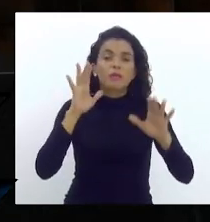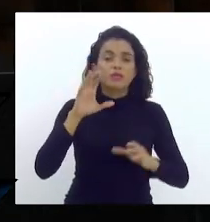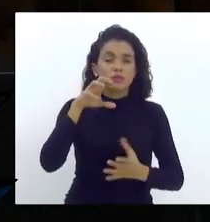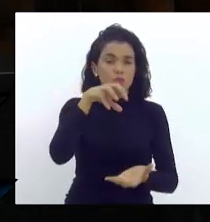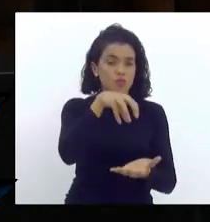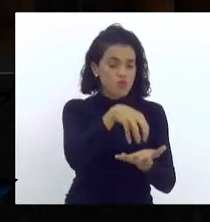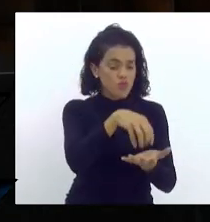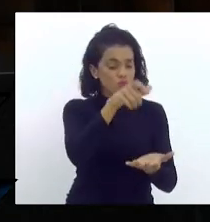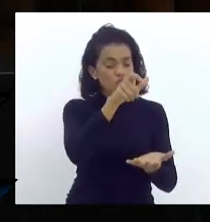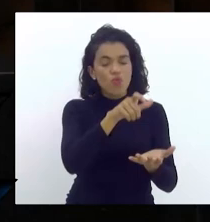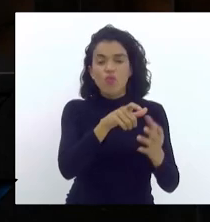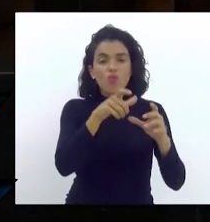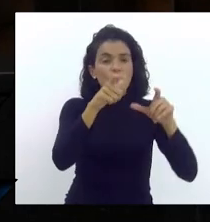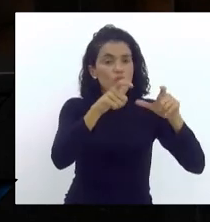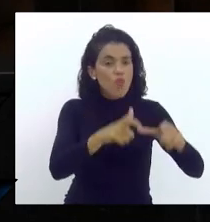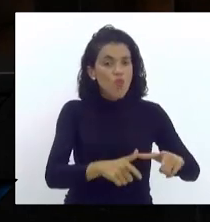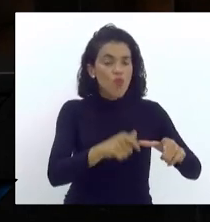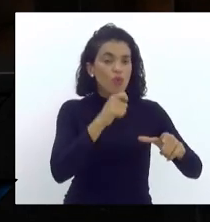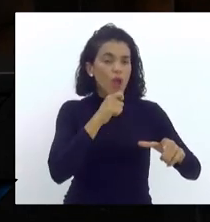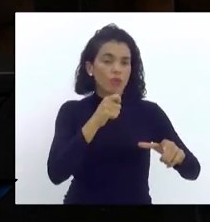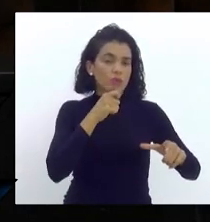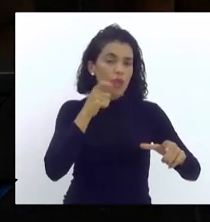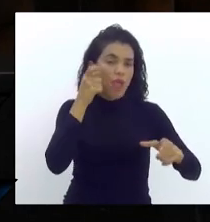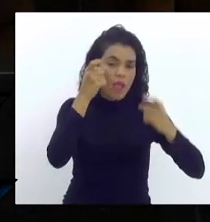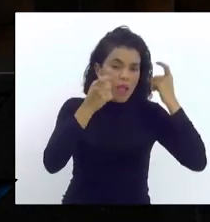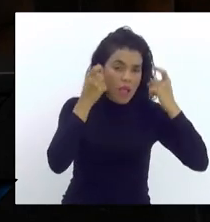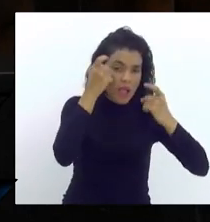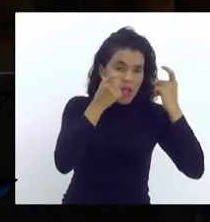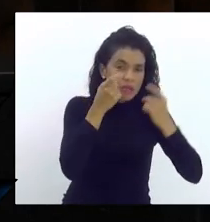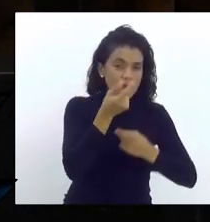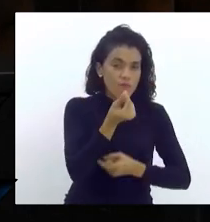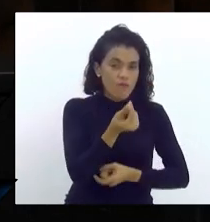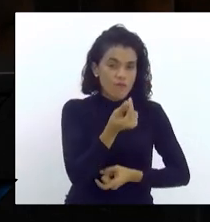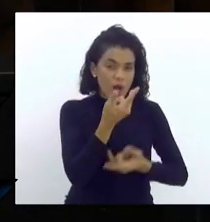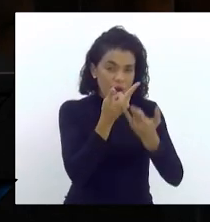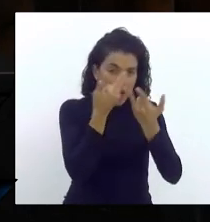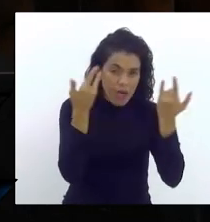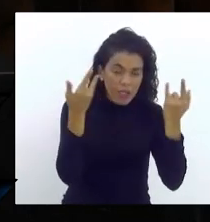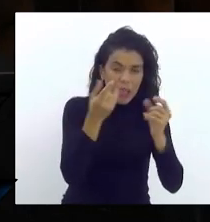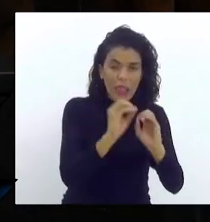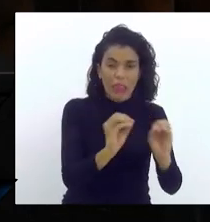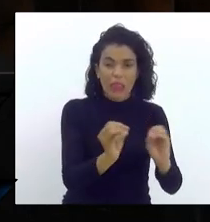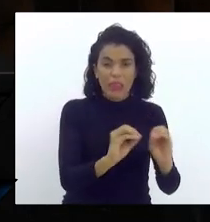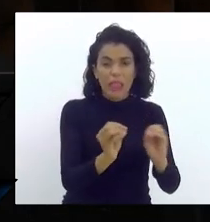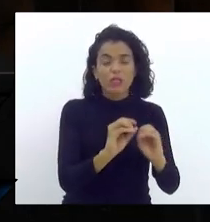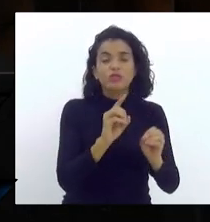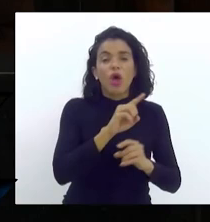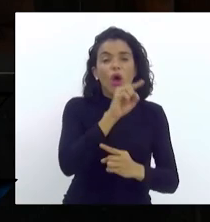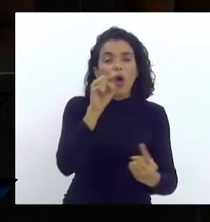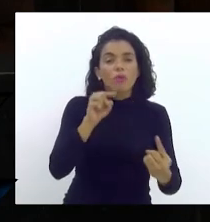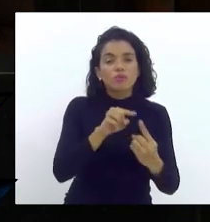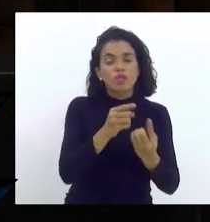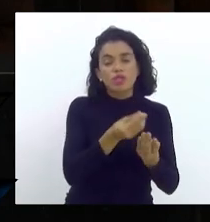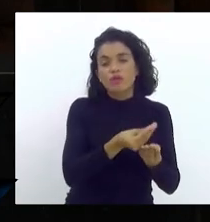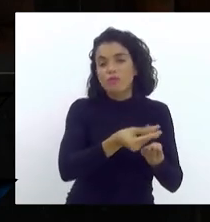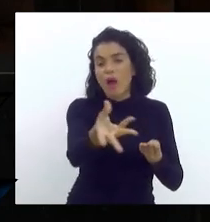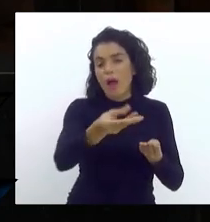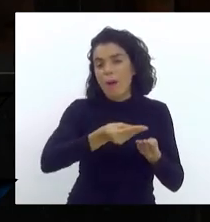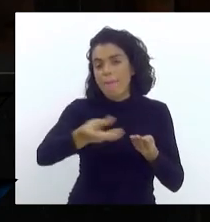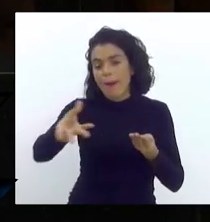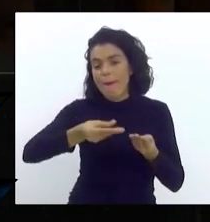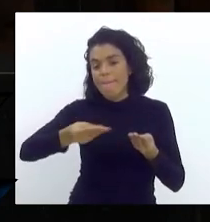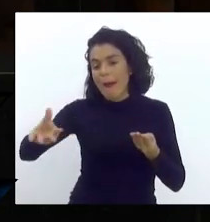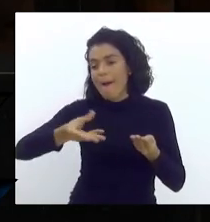está trabalhando para desenvolver e levar a Bíblia para as